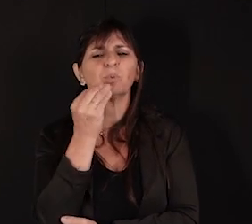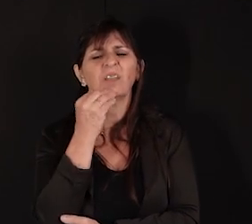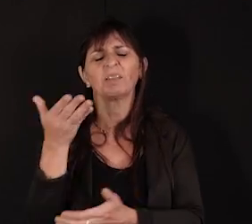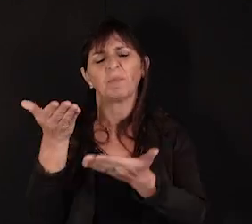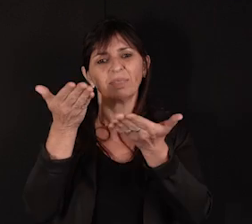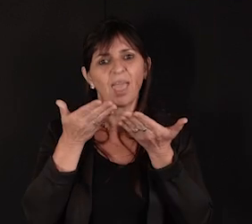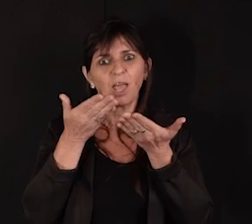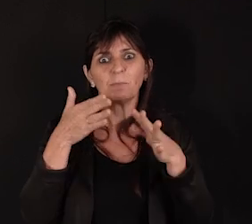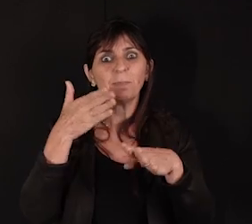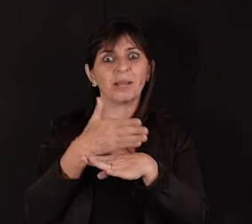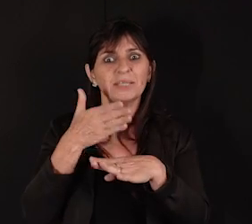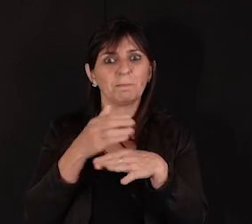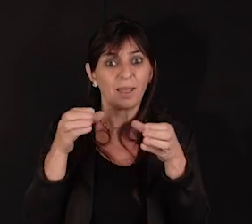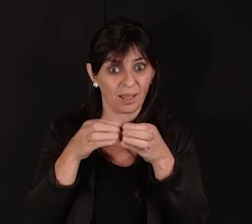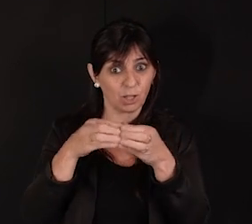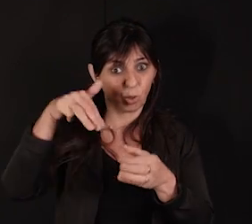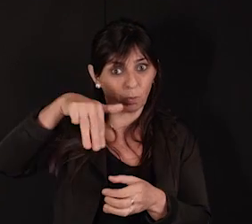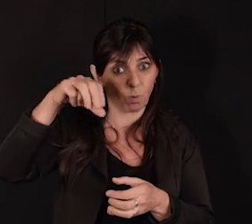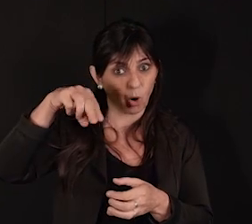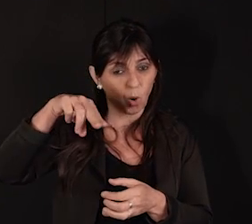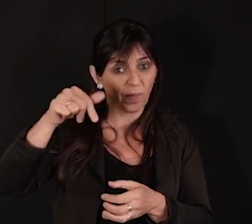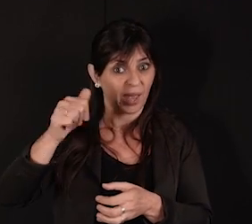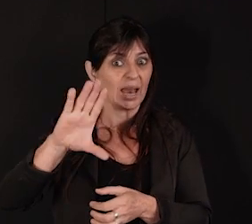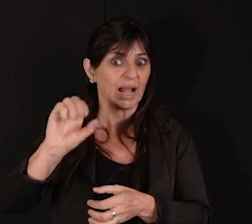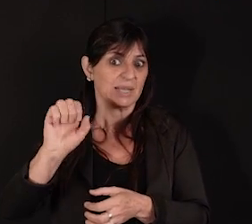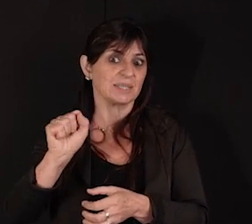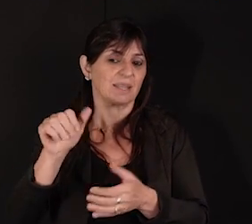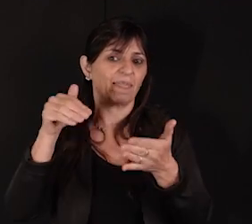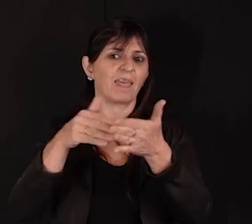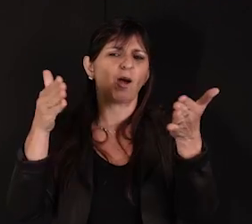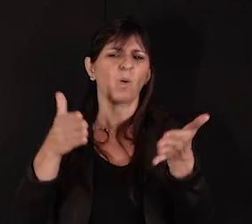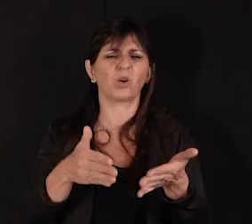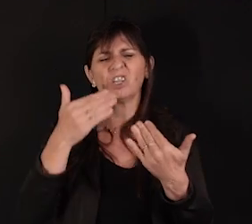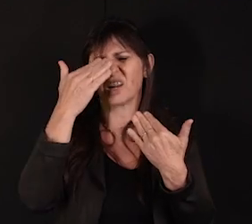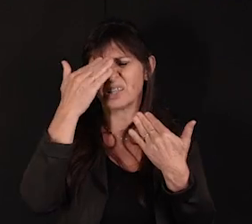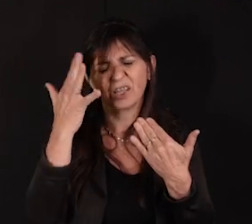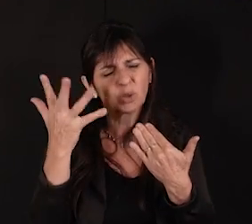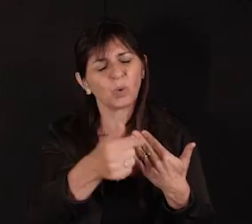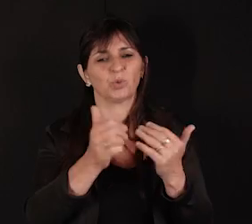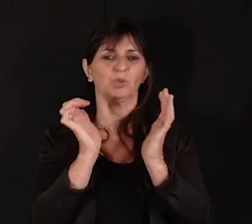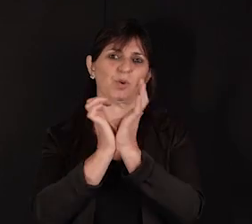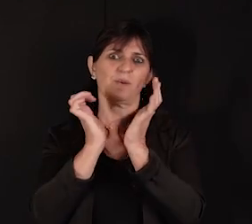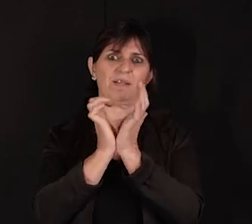me tocar nos Monarcas, que estamos até hoje, graças a Deus, e agradecer a todos os meus colegas.